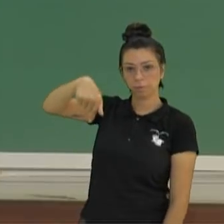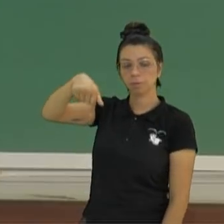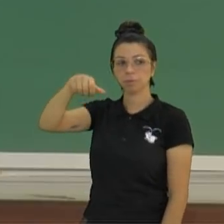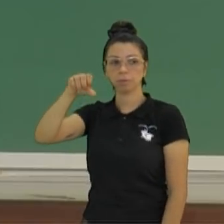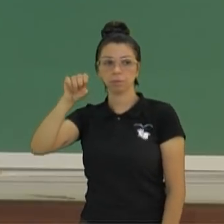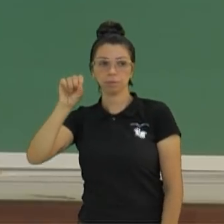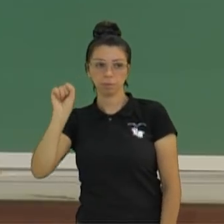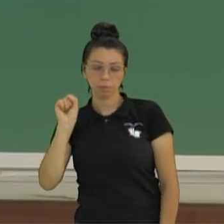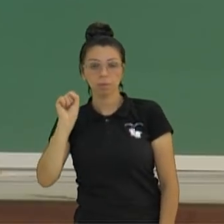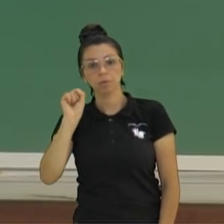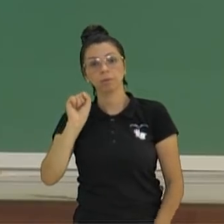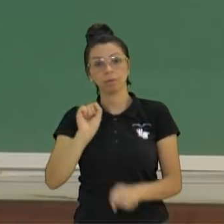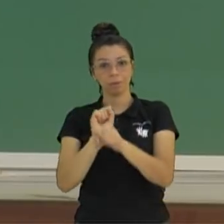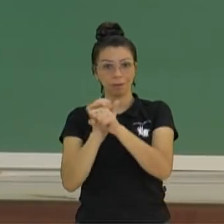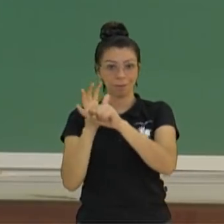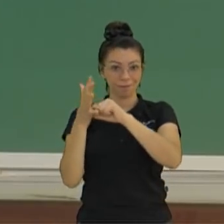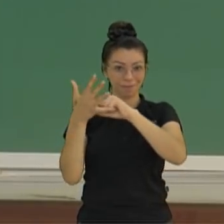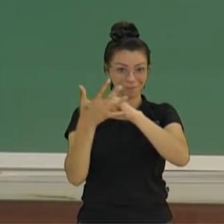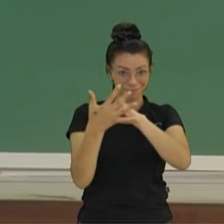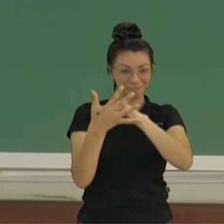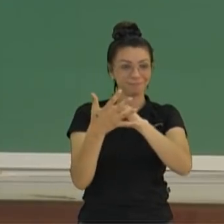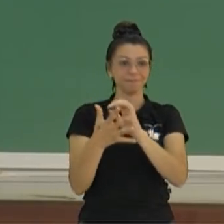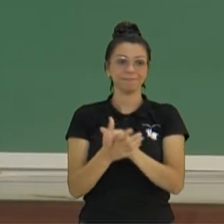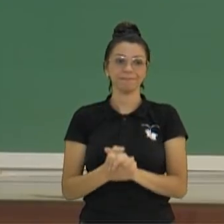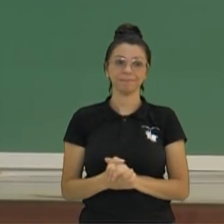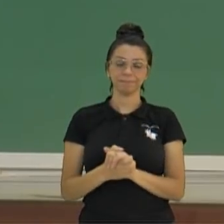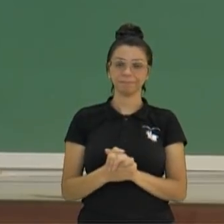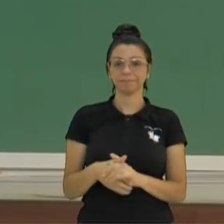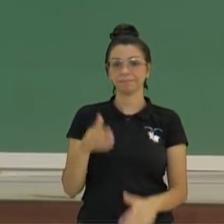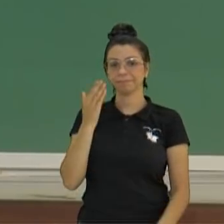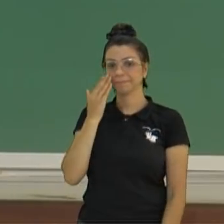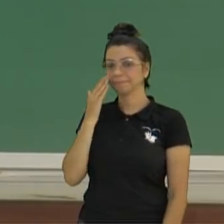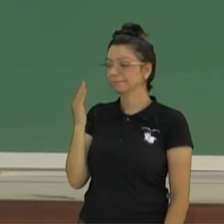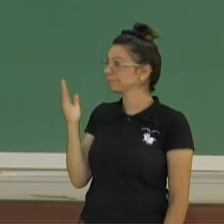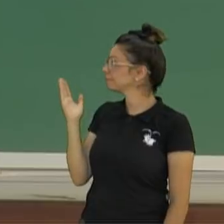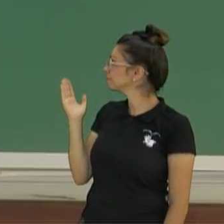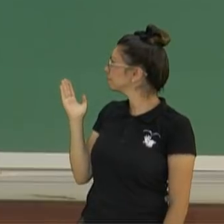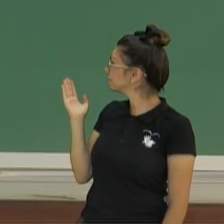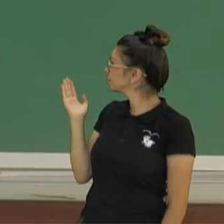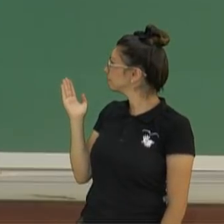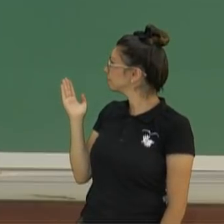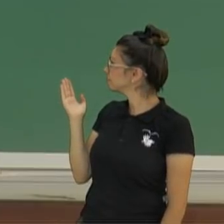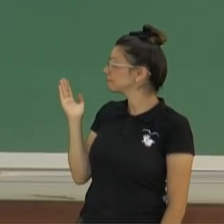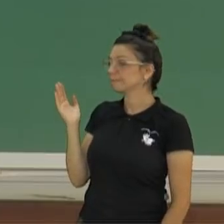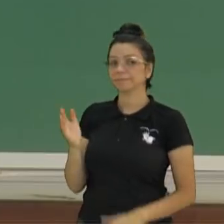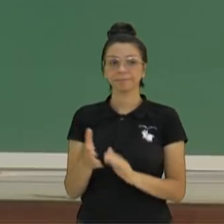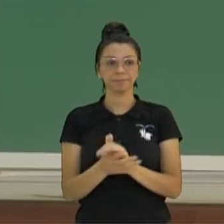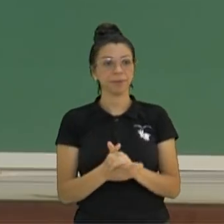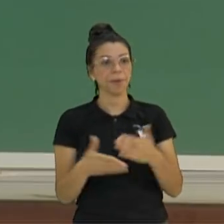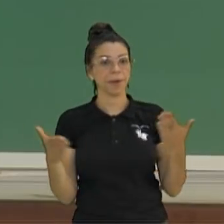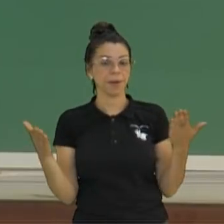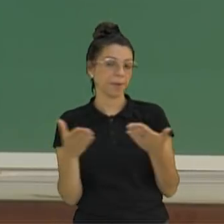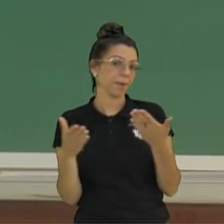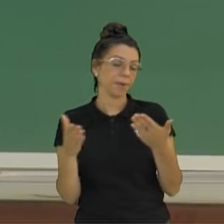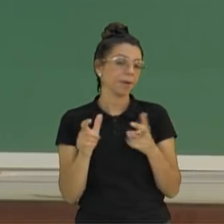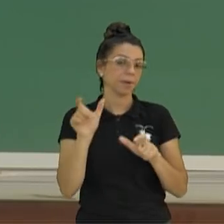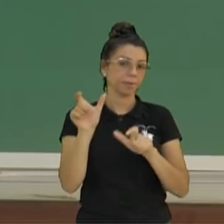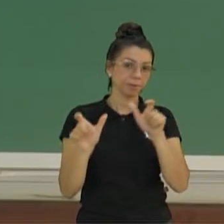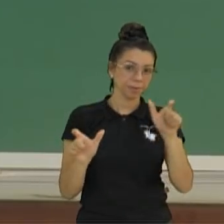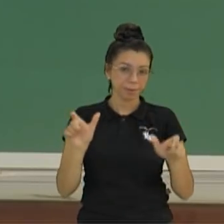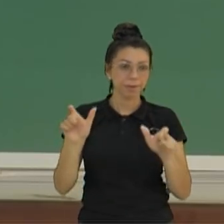HQS na quarentena. Olha aqui, temos essa imagem, vamos lá. Personagem, então nós temos